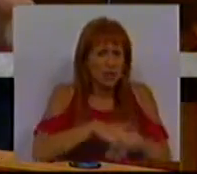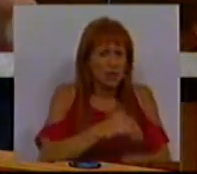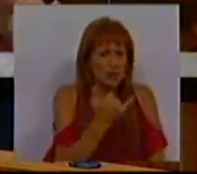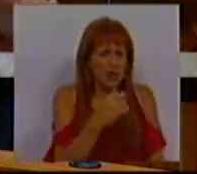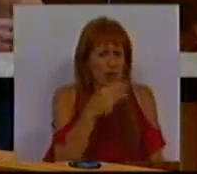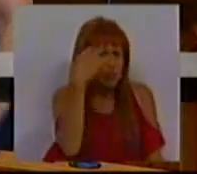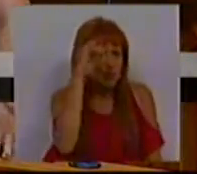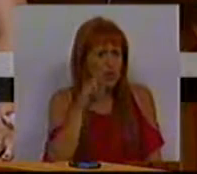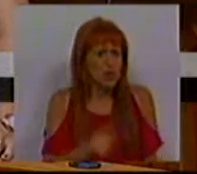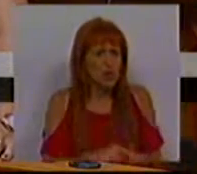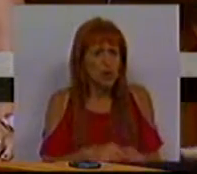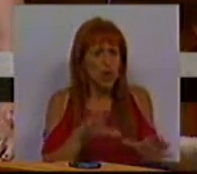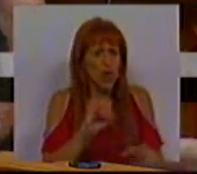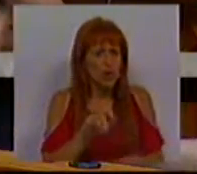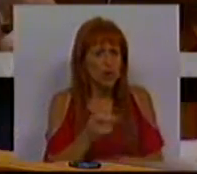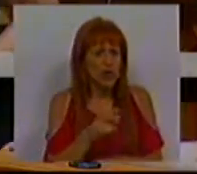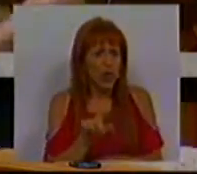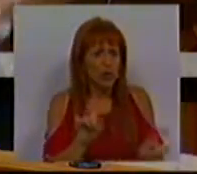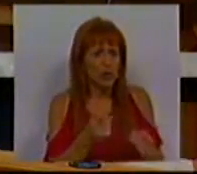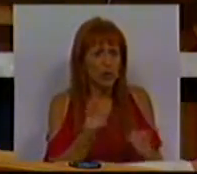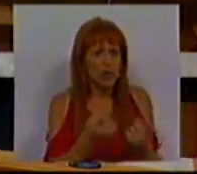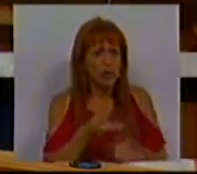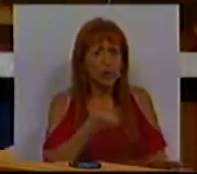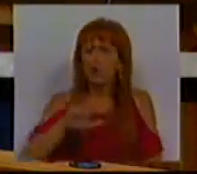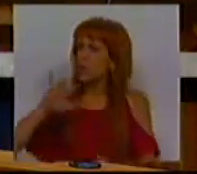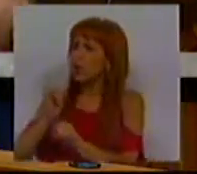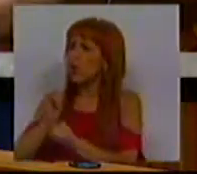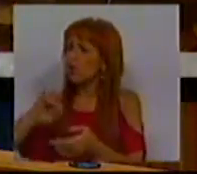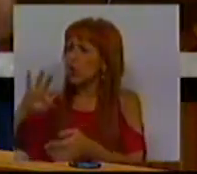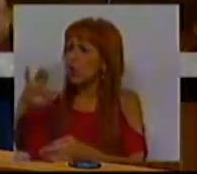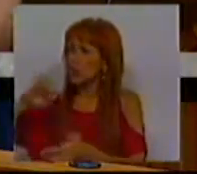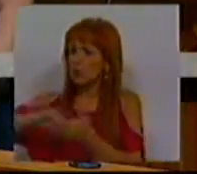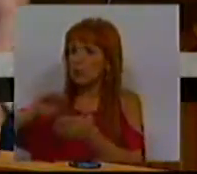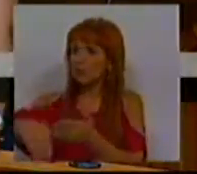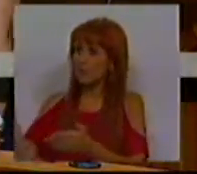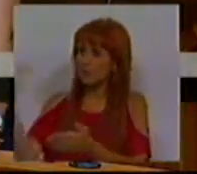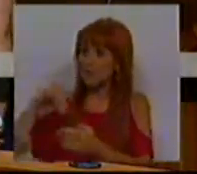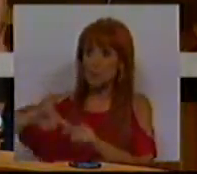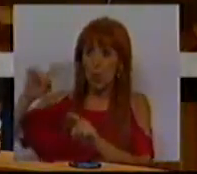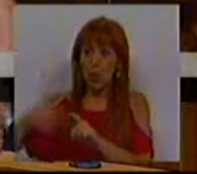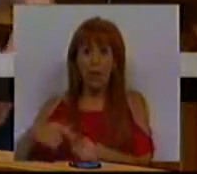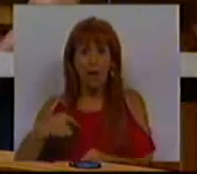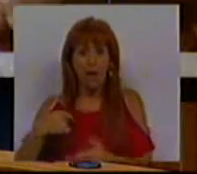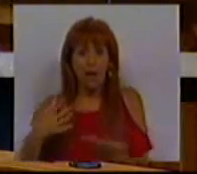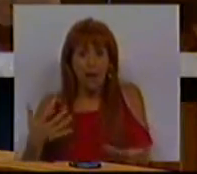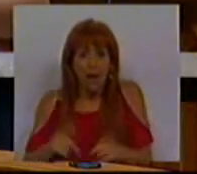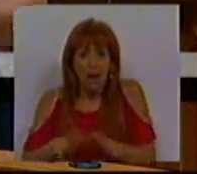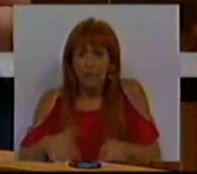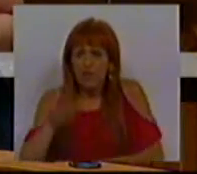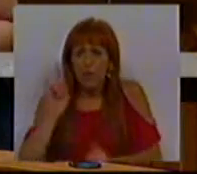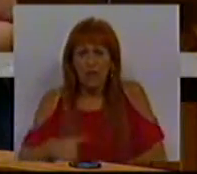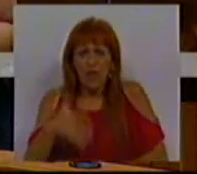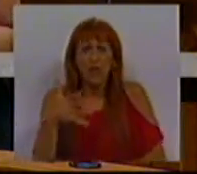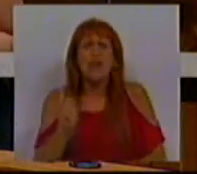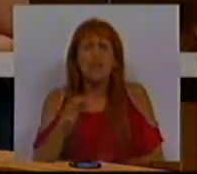28 professores no Conservatório de Lisboa, por exemplo, e eles estão a contratar outros 48 que precisam para este ano. E só começaram a 15 de setembro.